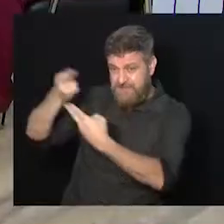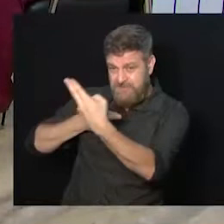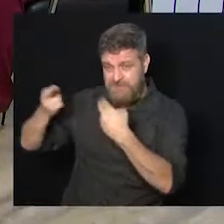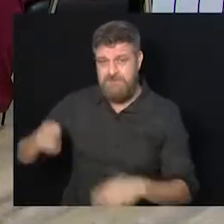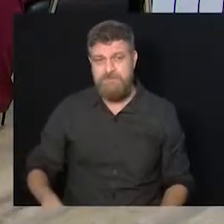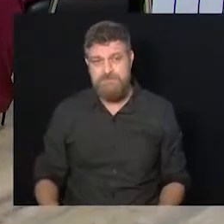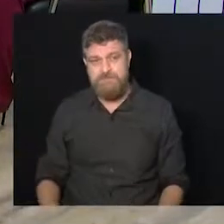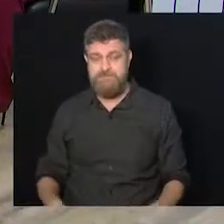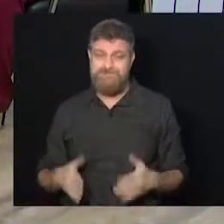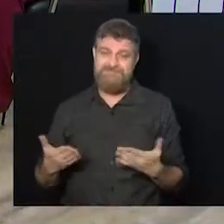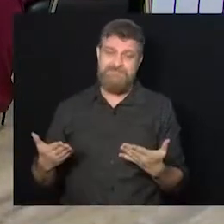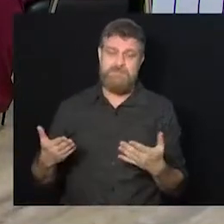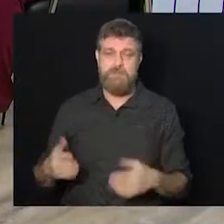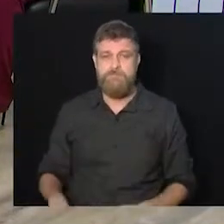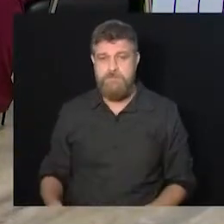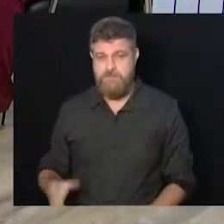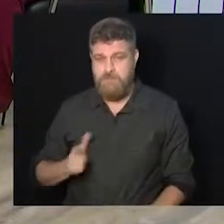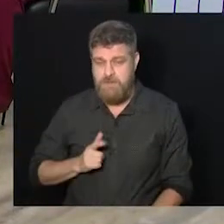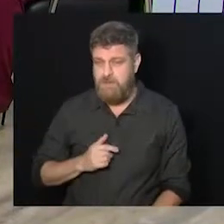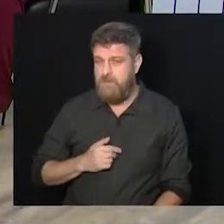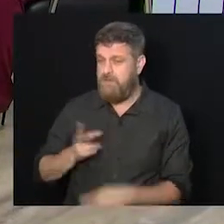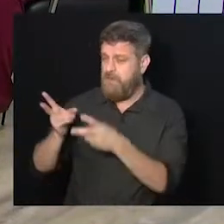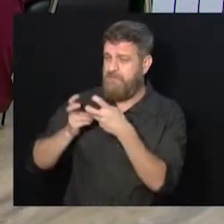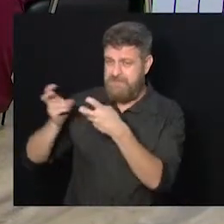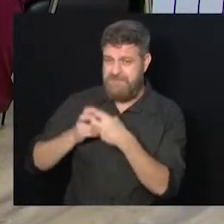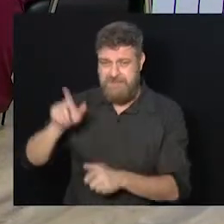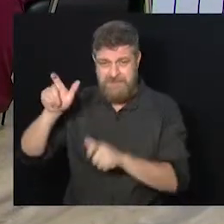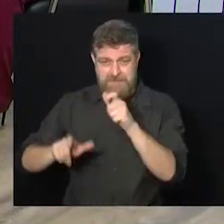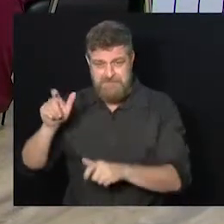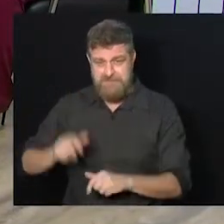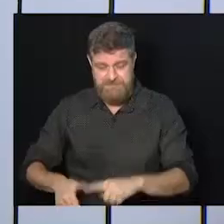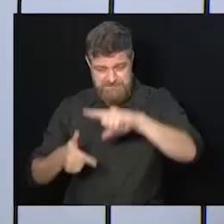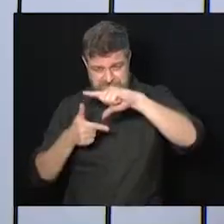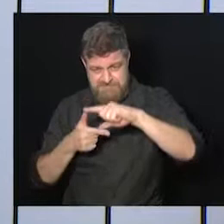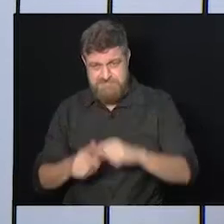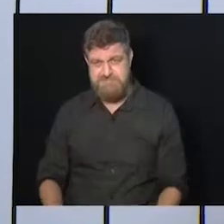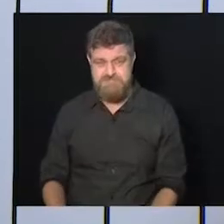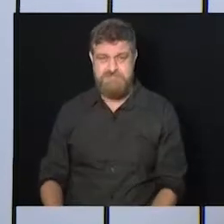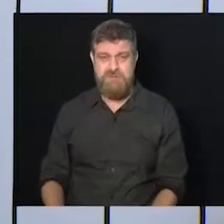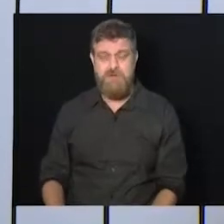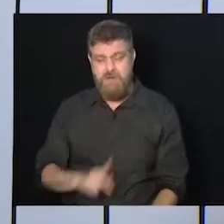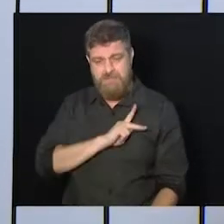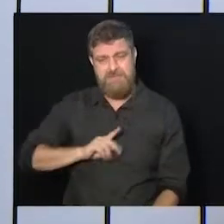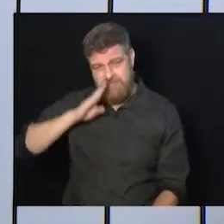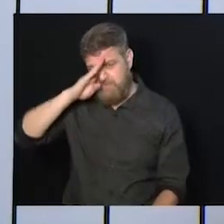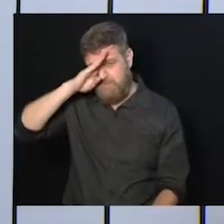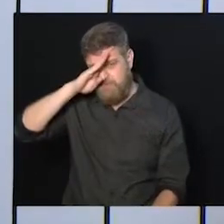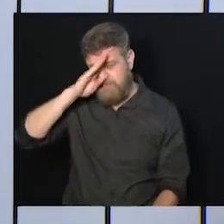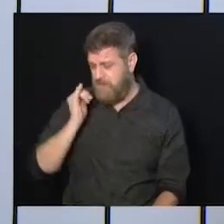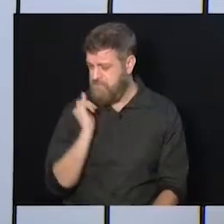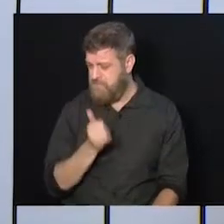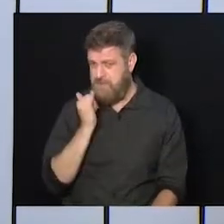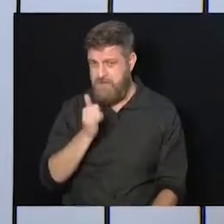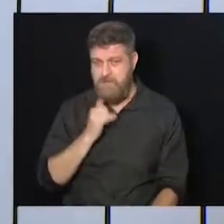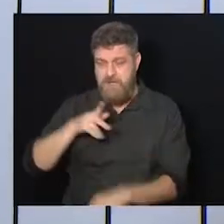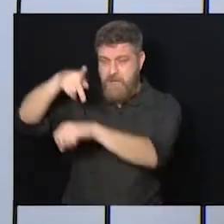Então, eu vi algumas falas extremadas aí nas redes sociais, do próprio presidente, né? Quando países da